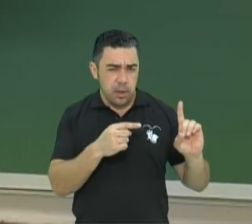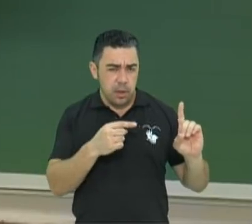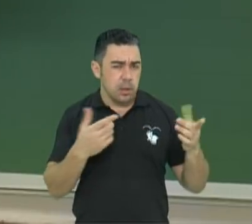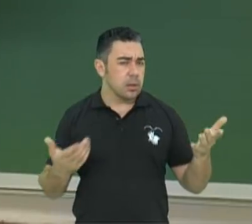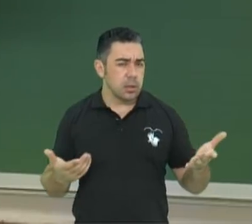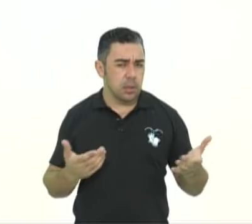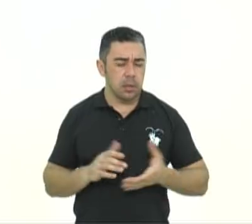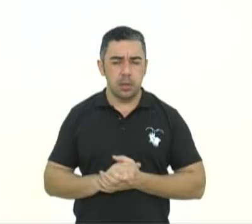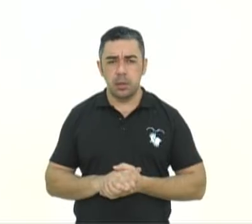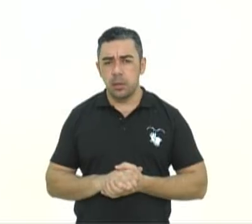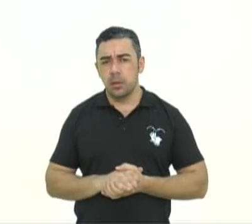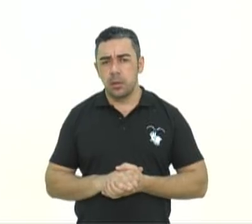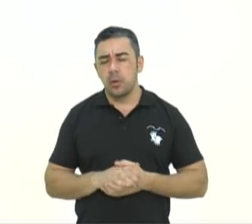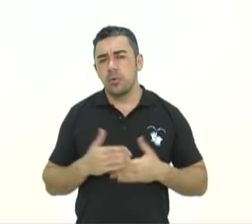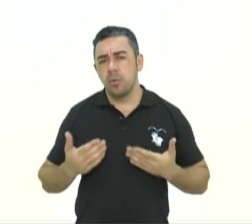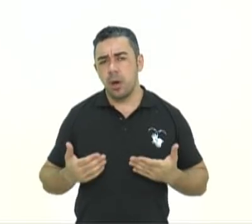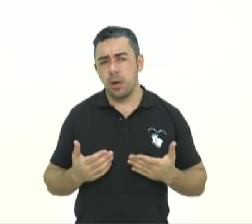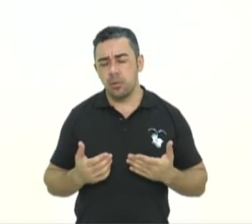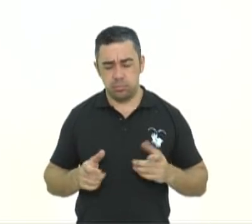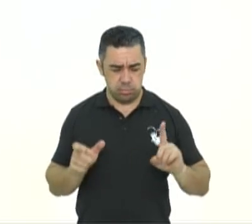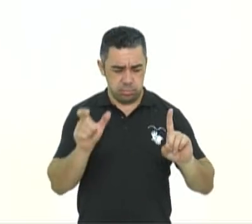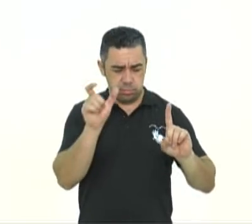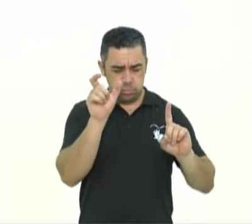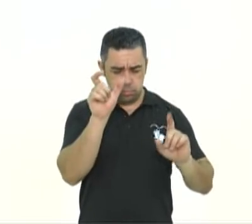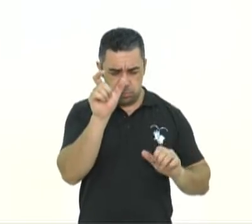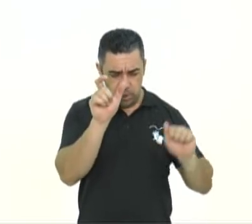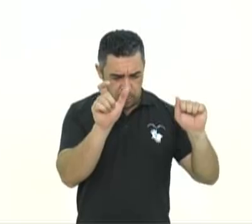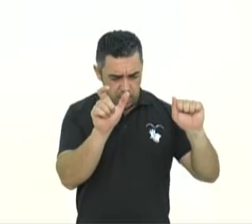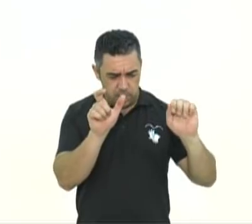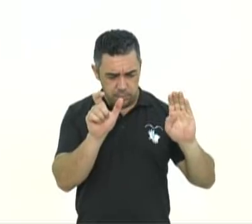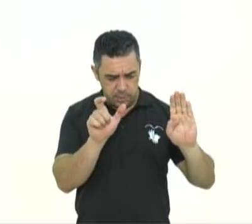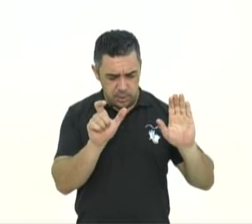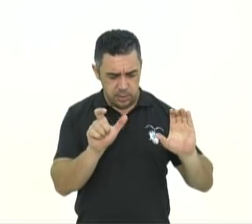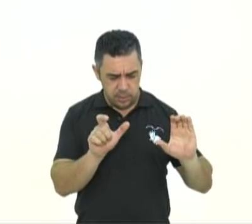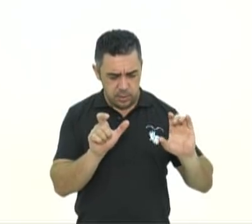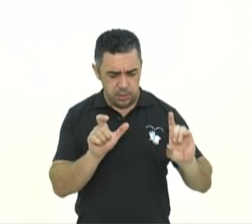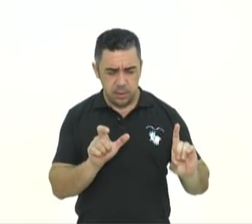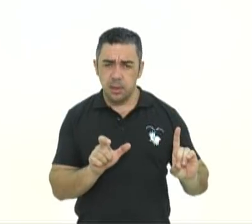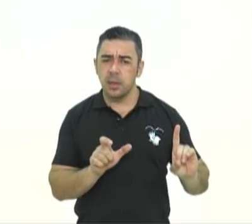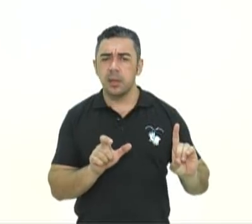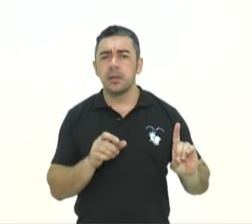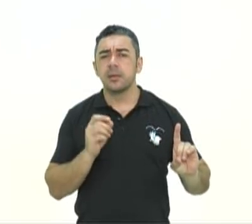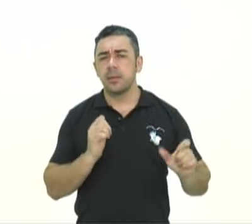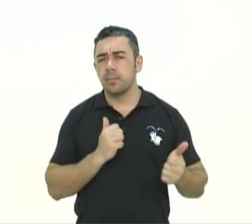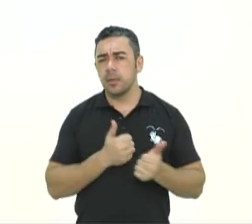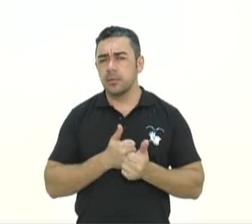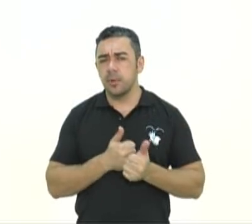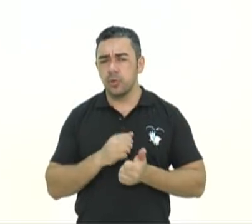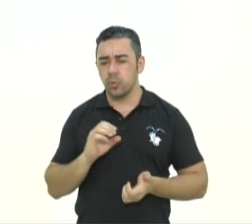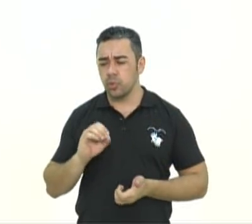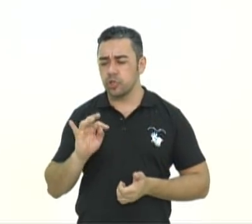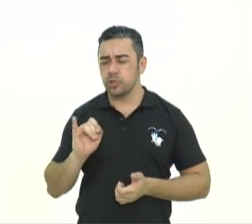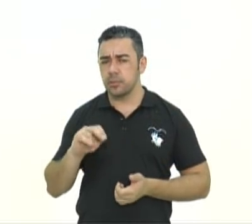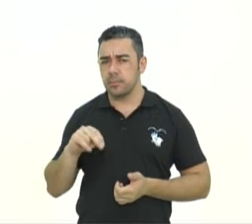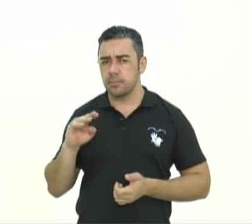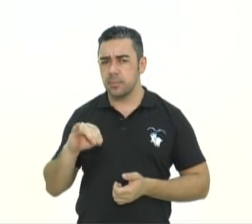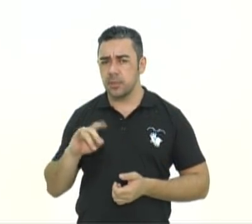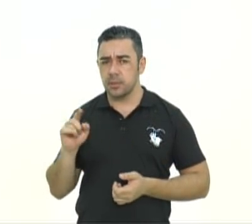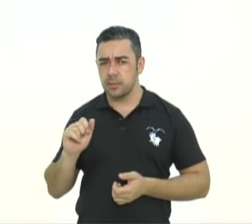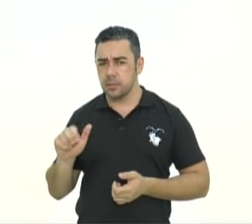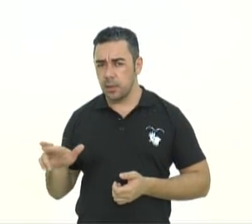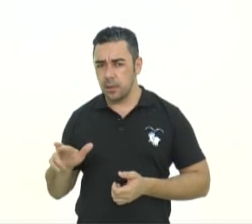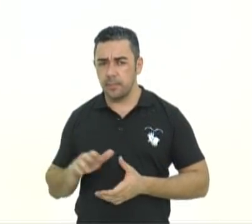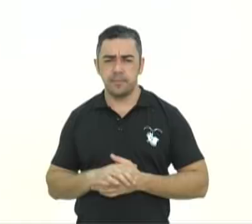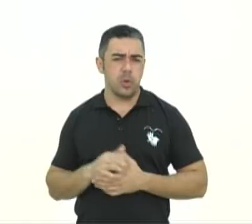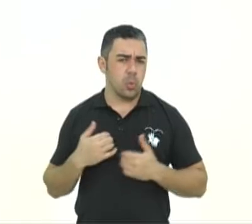ali. Qual desses significados está mais próximo de otimizar?